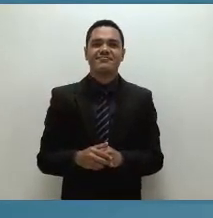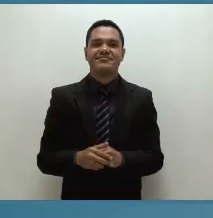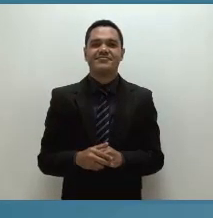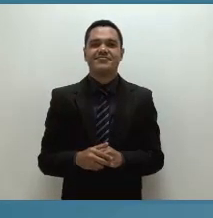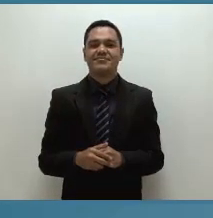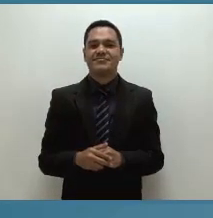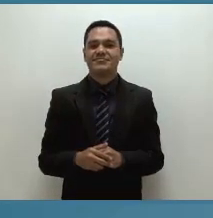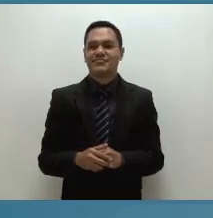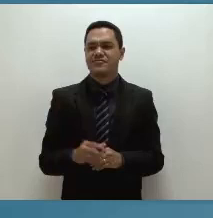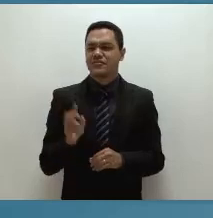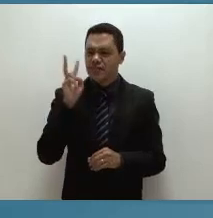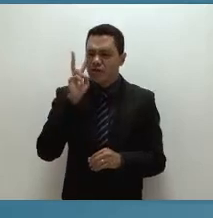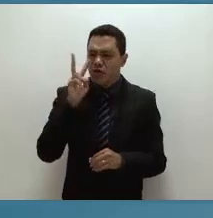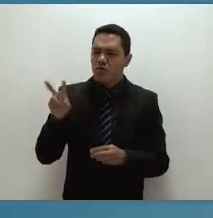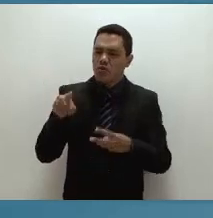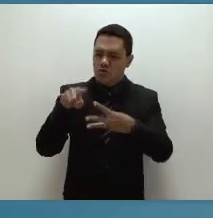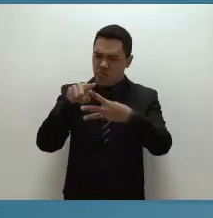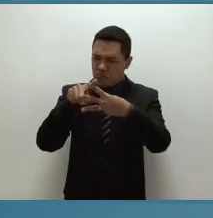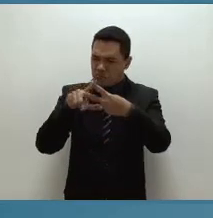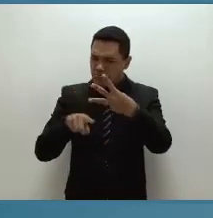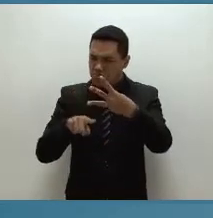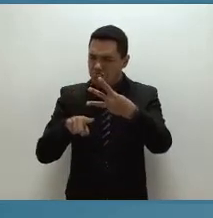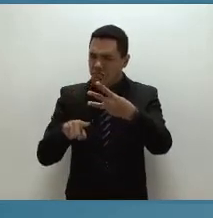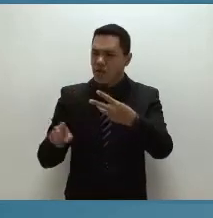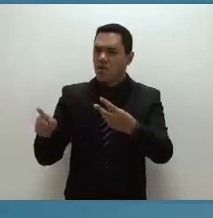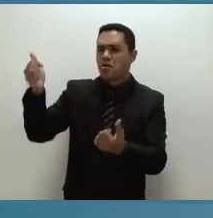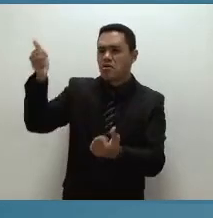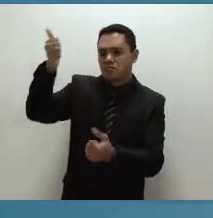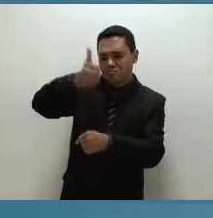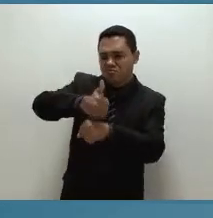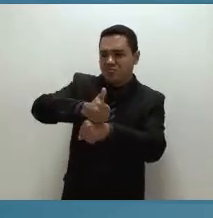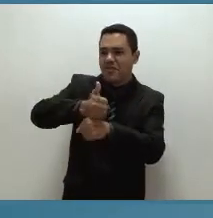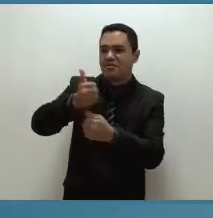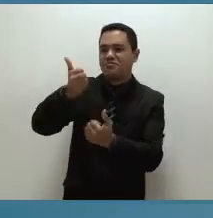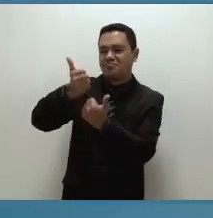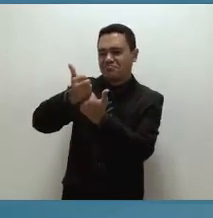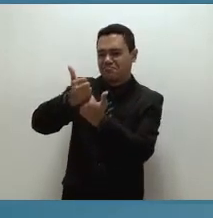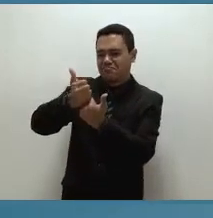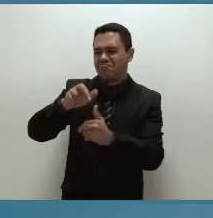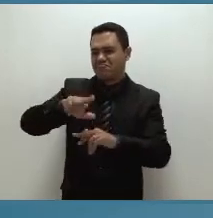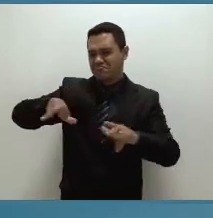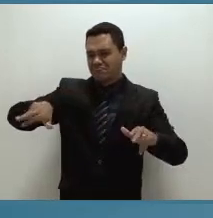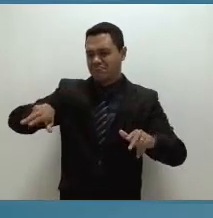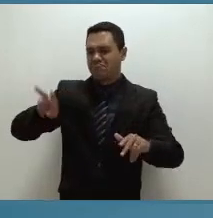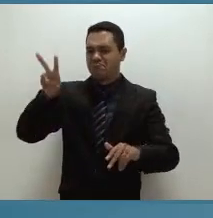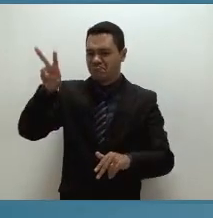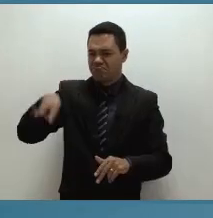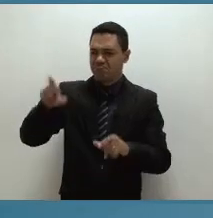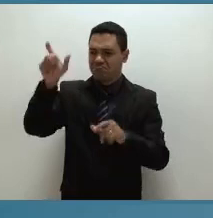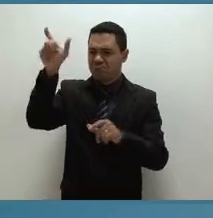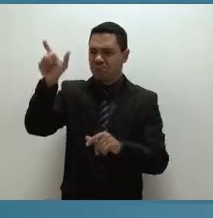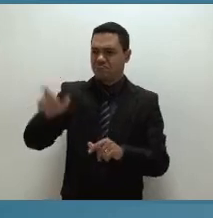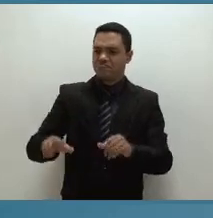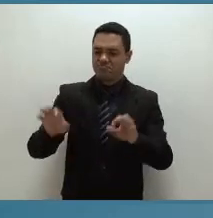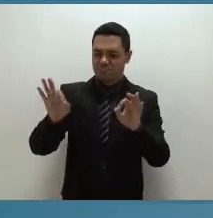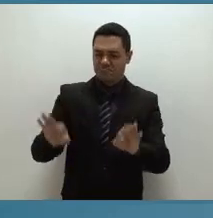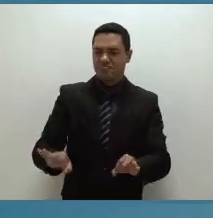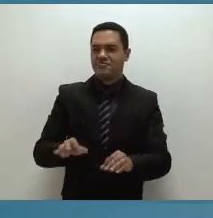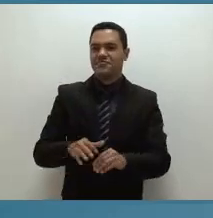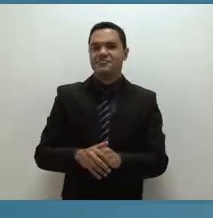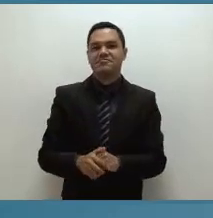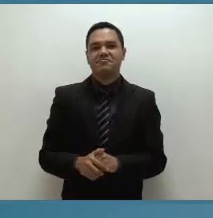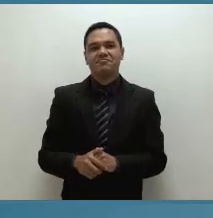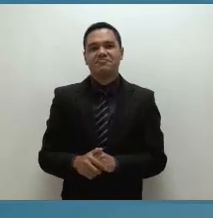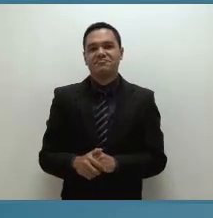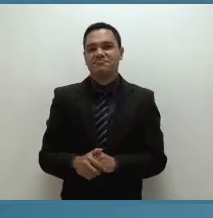nos três que se elegeram neste momento este perfil. Um perfil